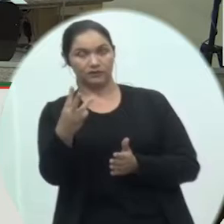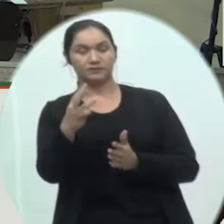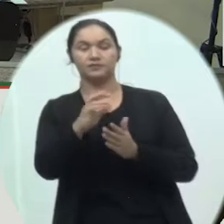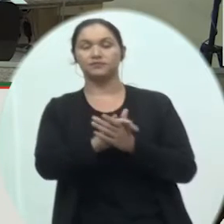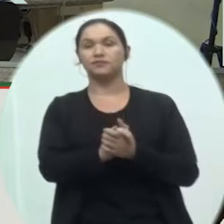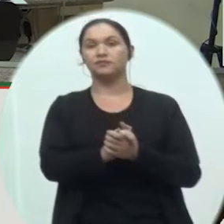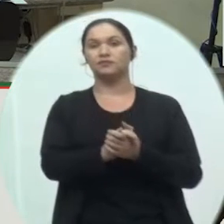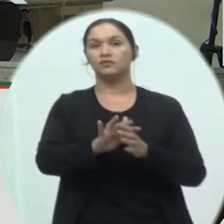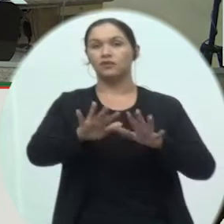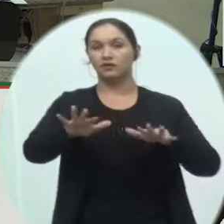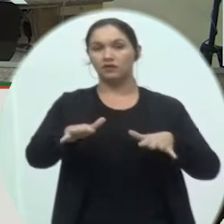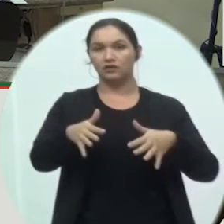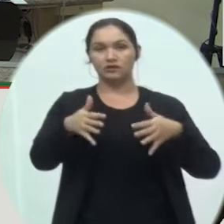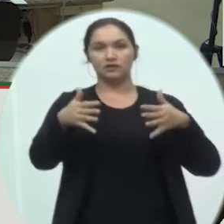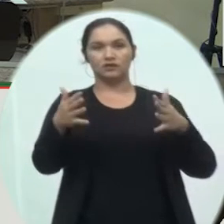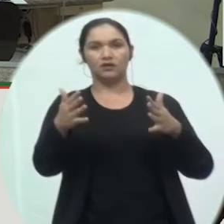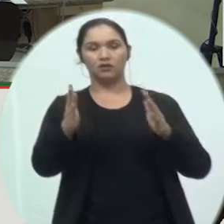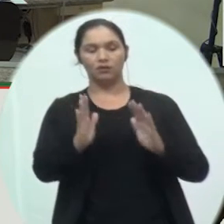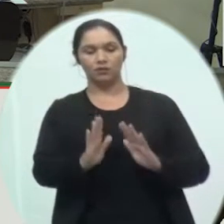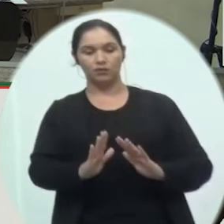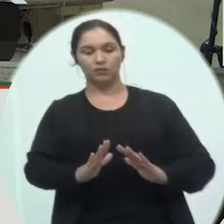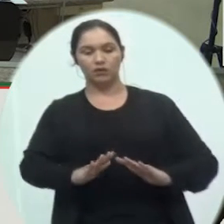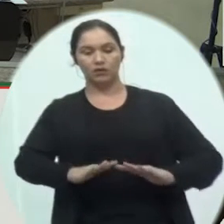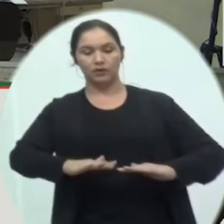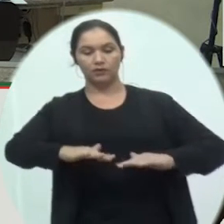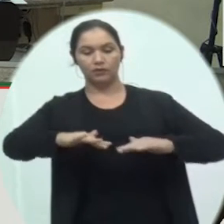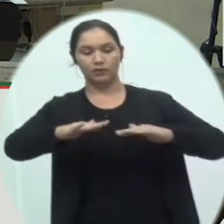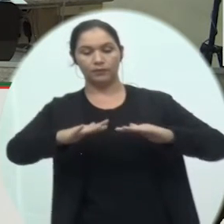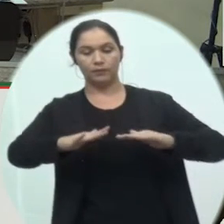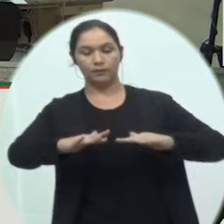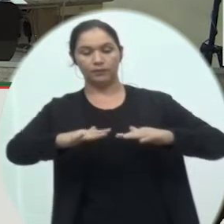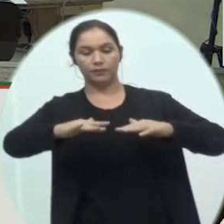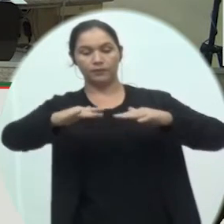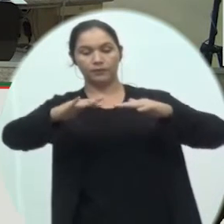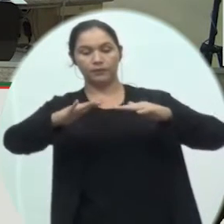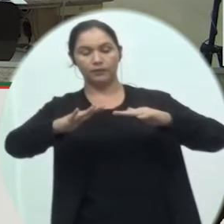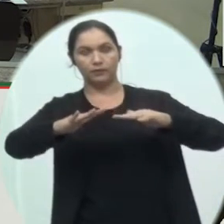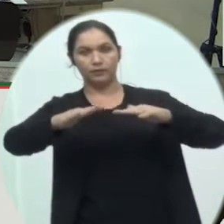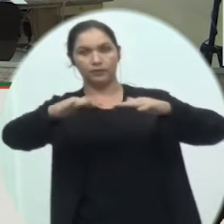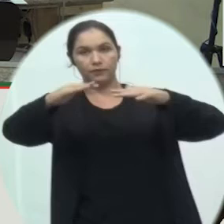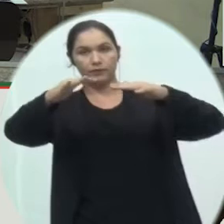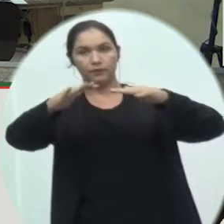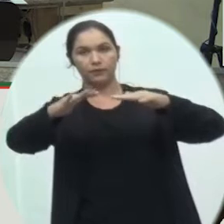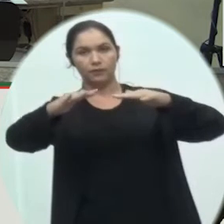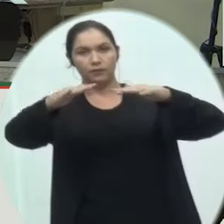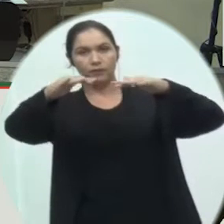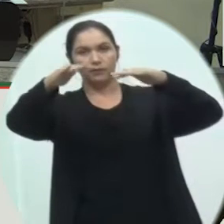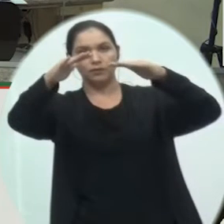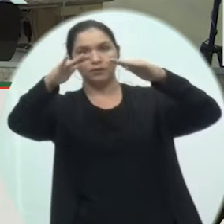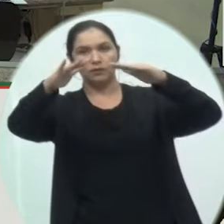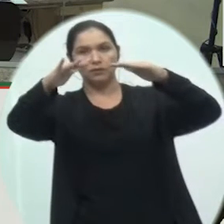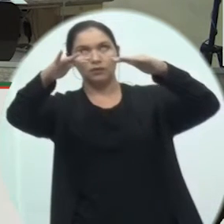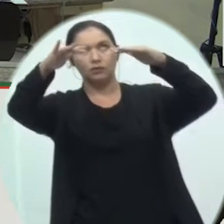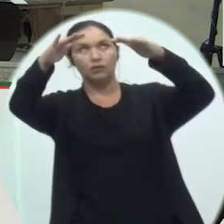renovo perante ele, e como uma raiz de terra seca, não tinha aparência nem